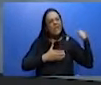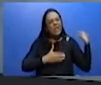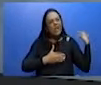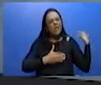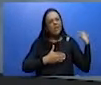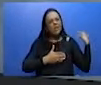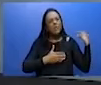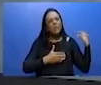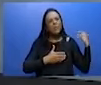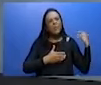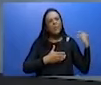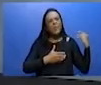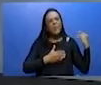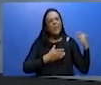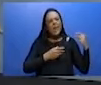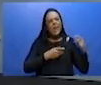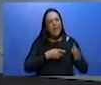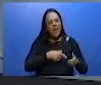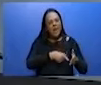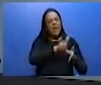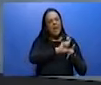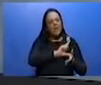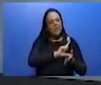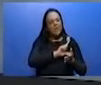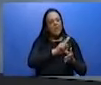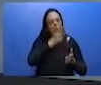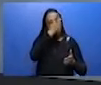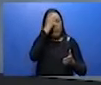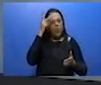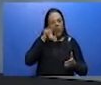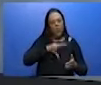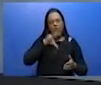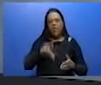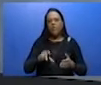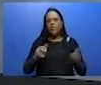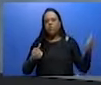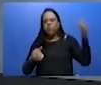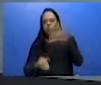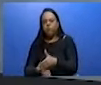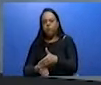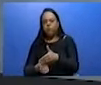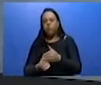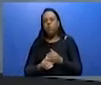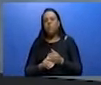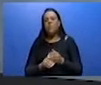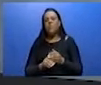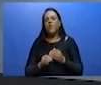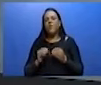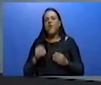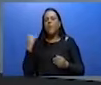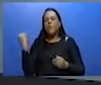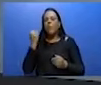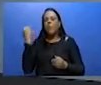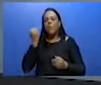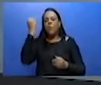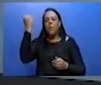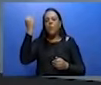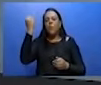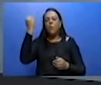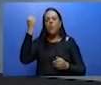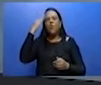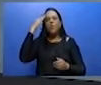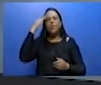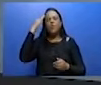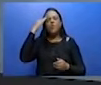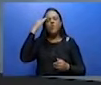serem atropelados aí pela cultura europeia. Tá? Então, assim, é riquíssimo saber como que